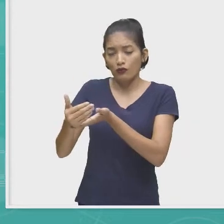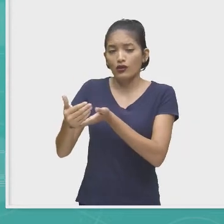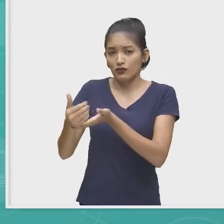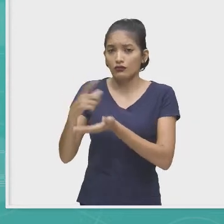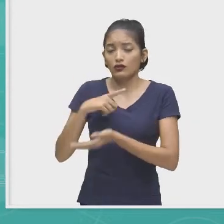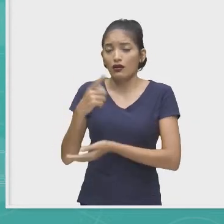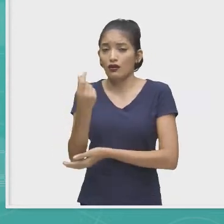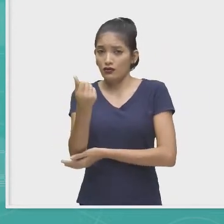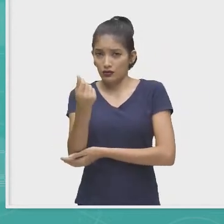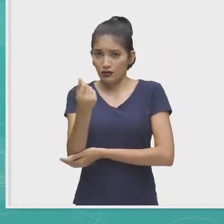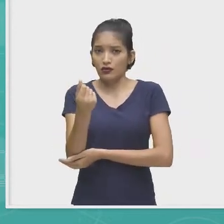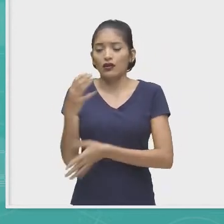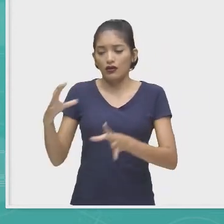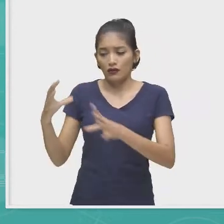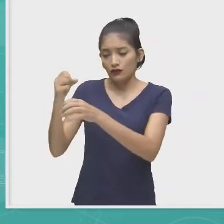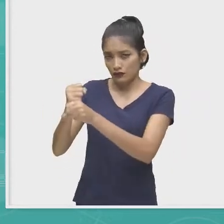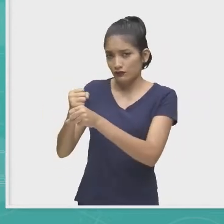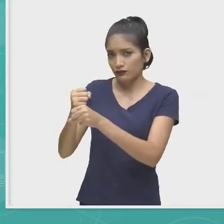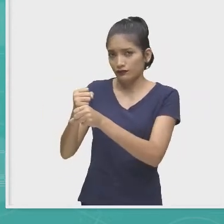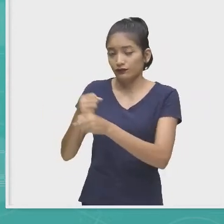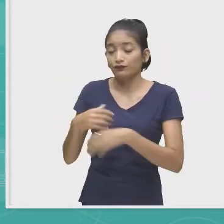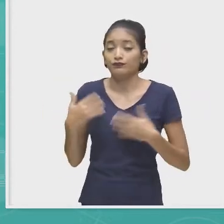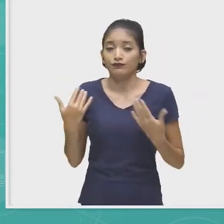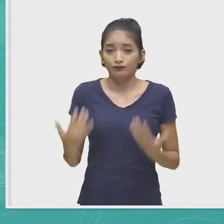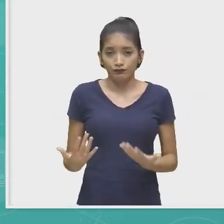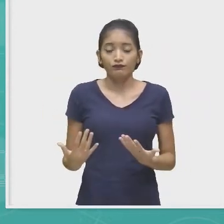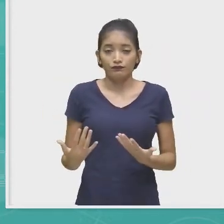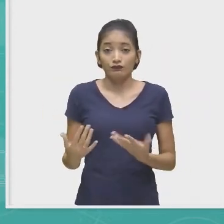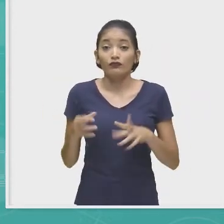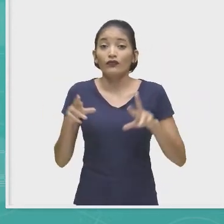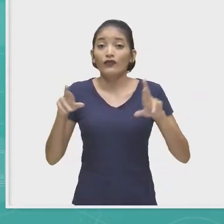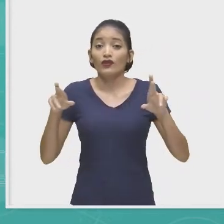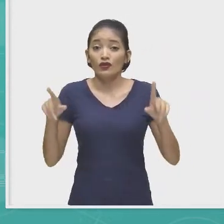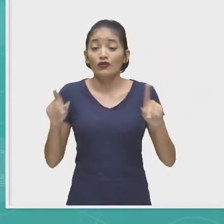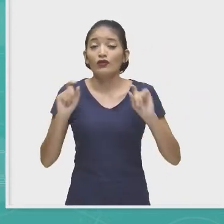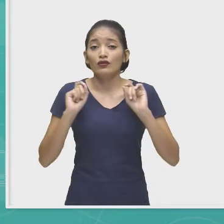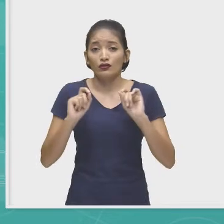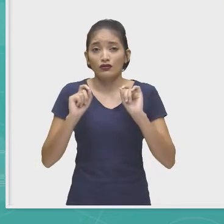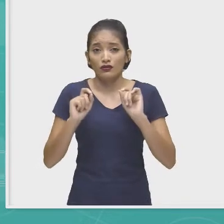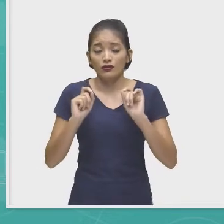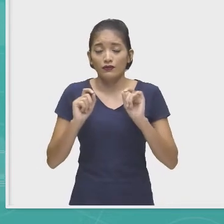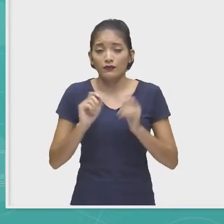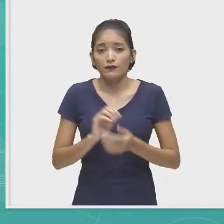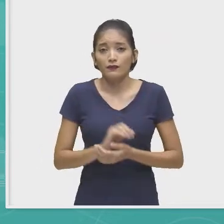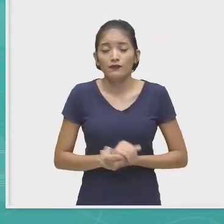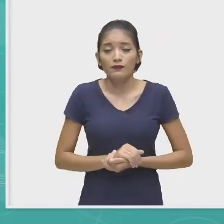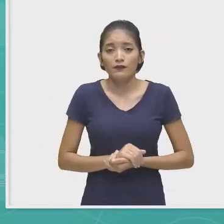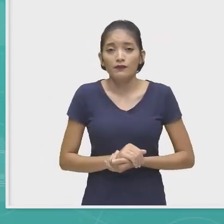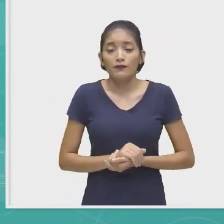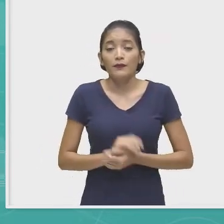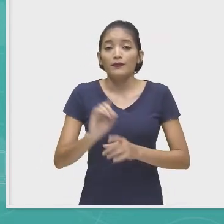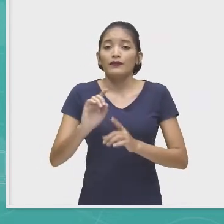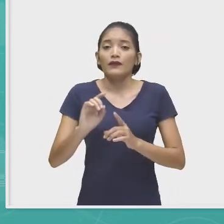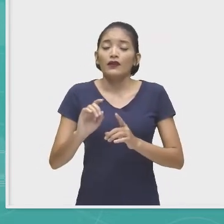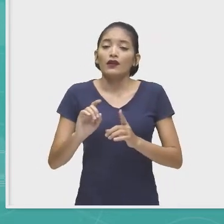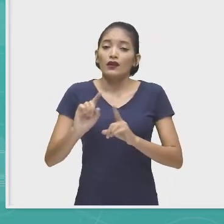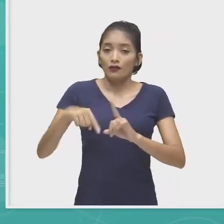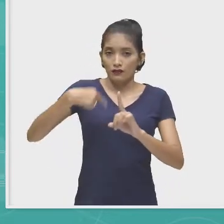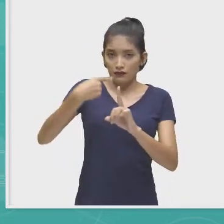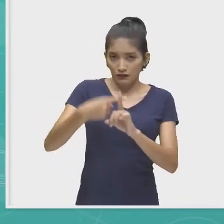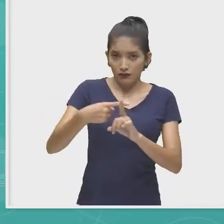que é o nosso total. Portanto, a diferença, mais